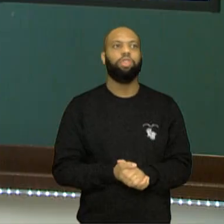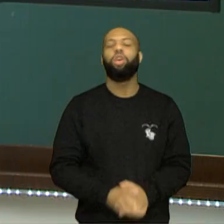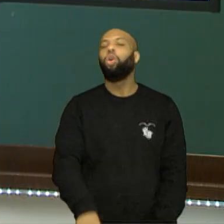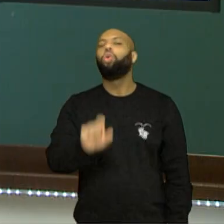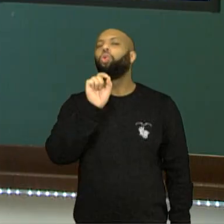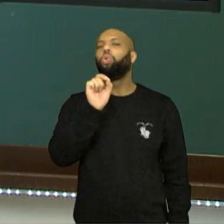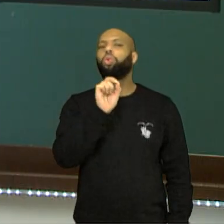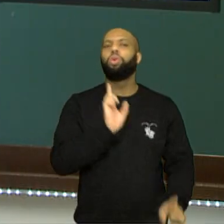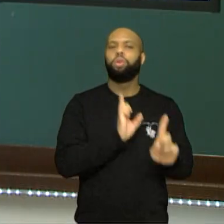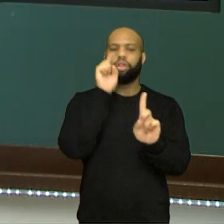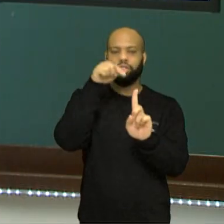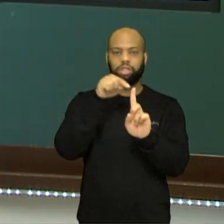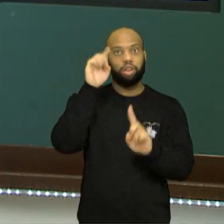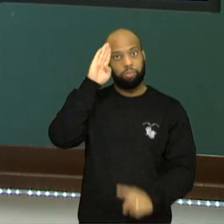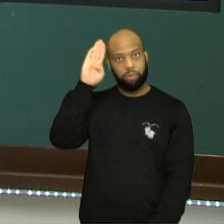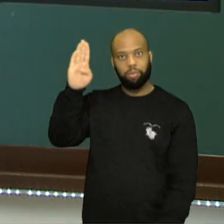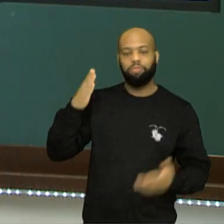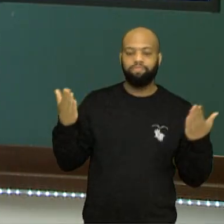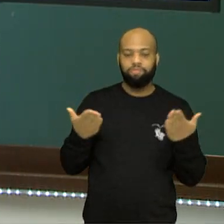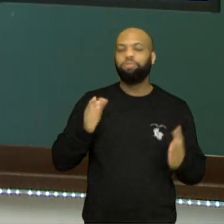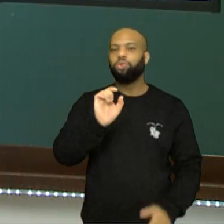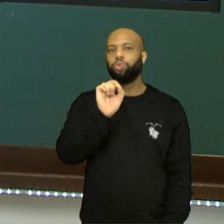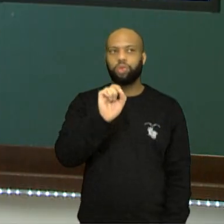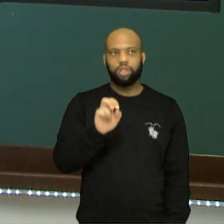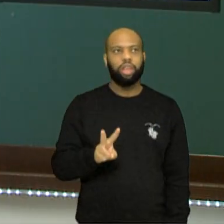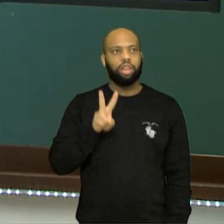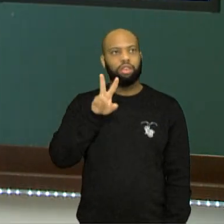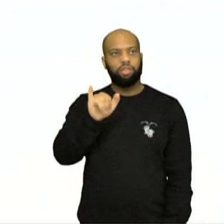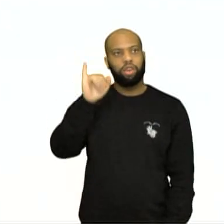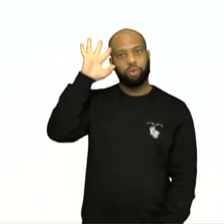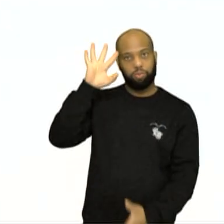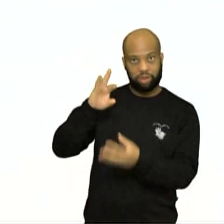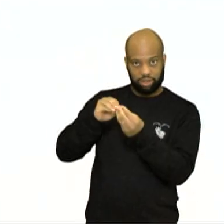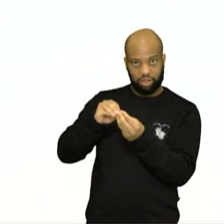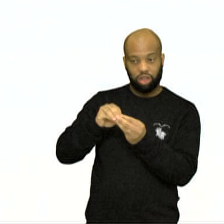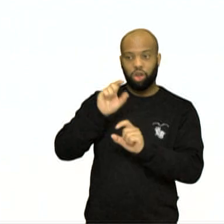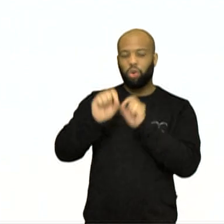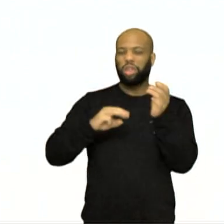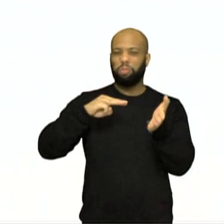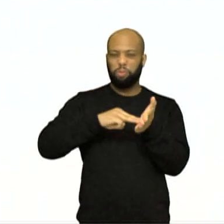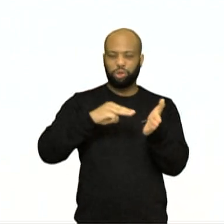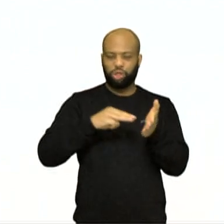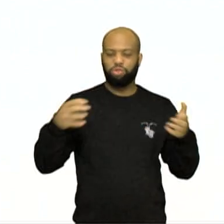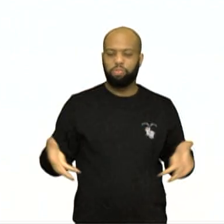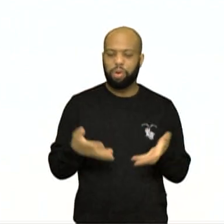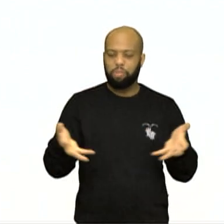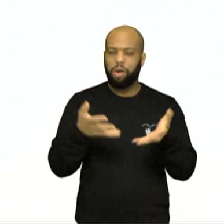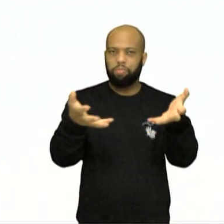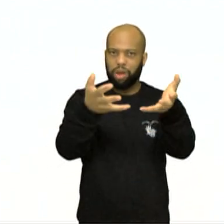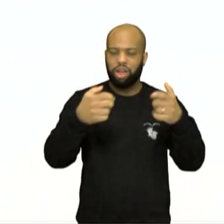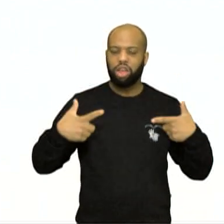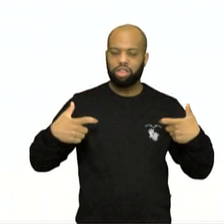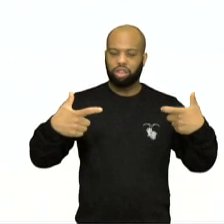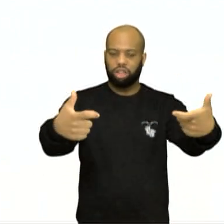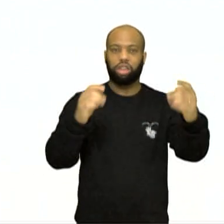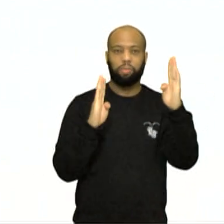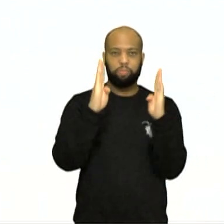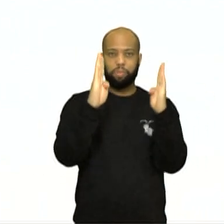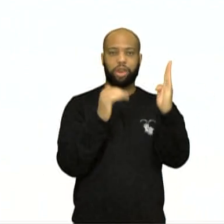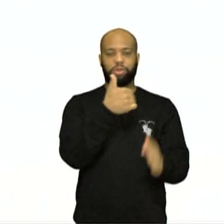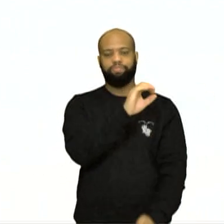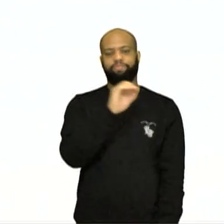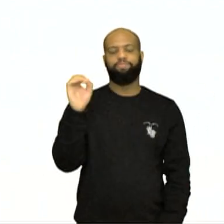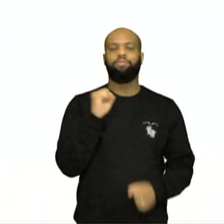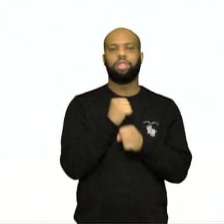nosso objetivo principal desta aula vai ser compreender os motivos que levaram a essa tal Guerra dos